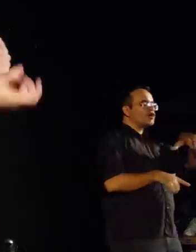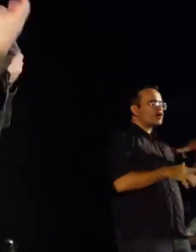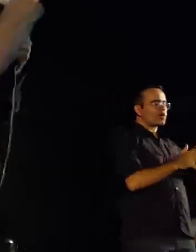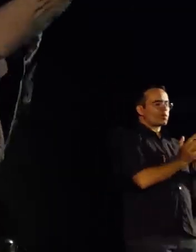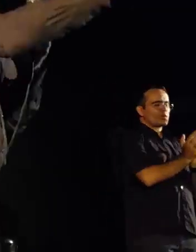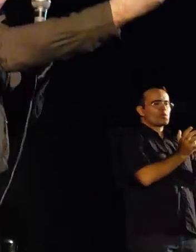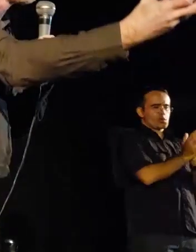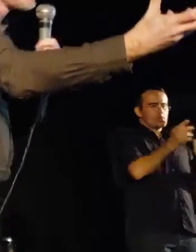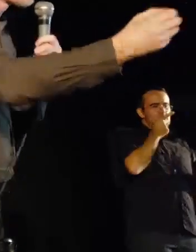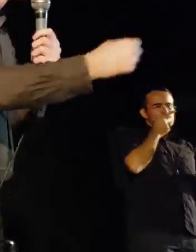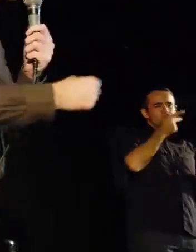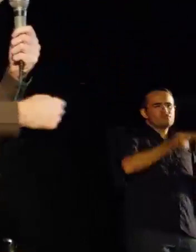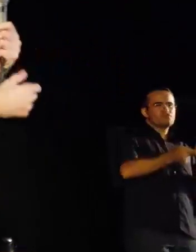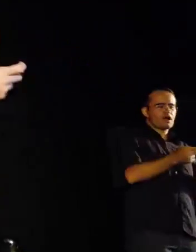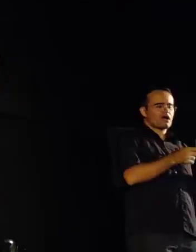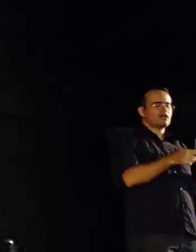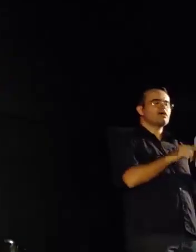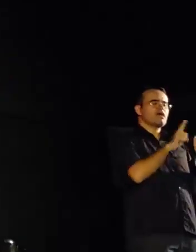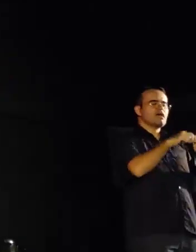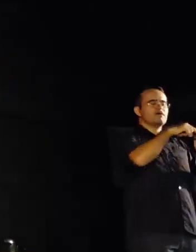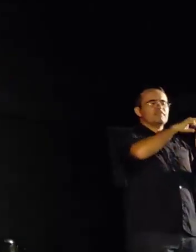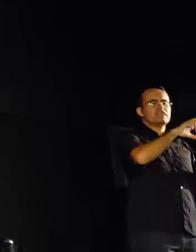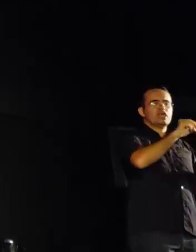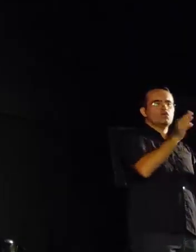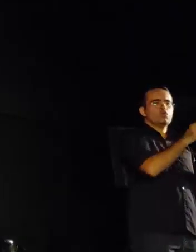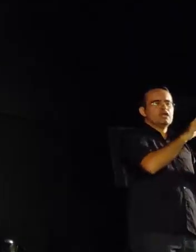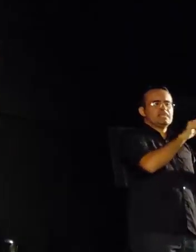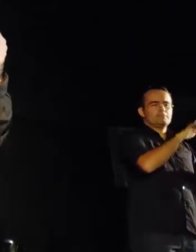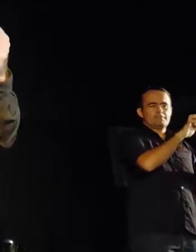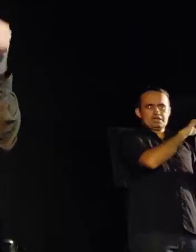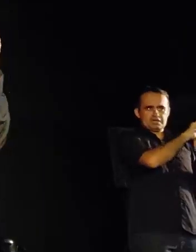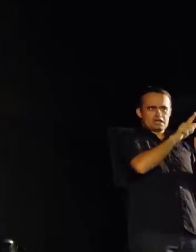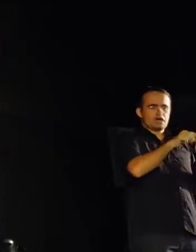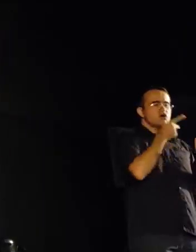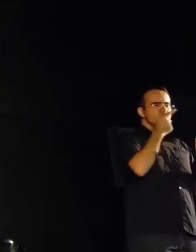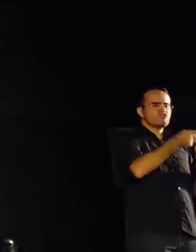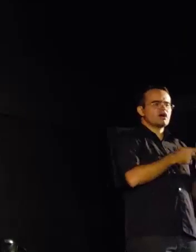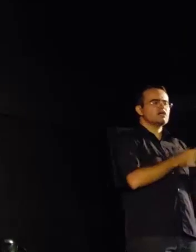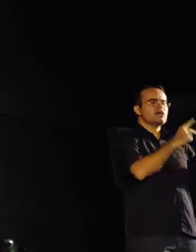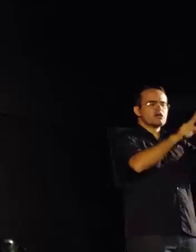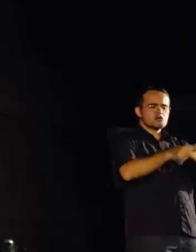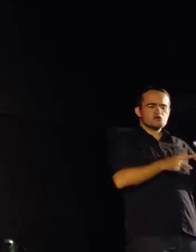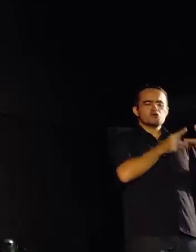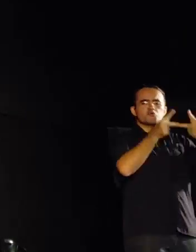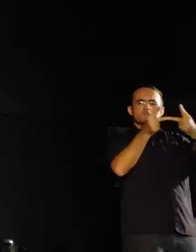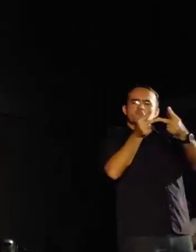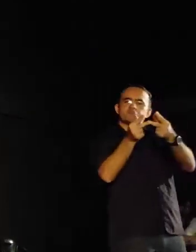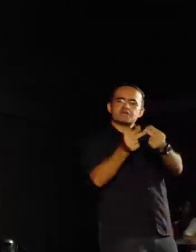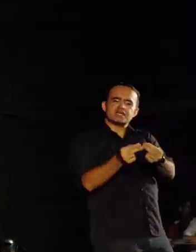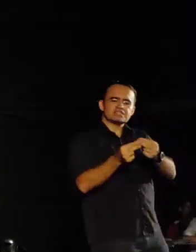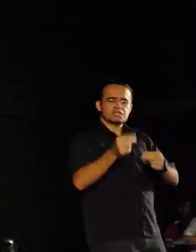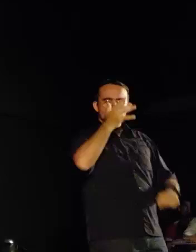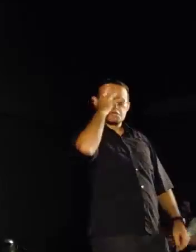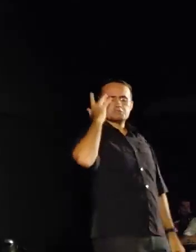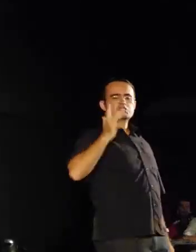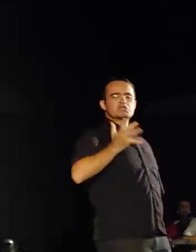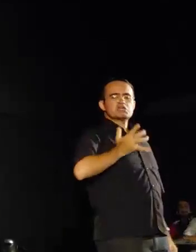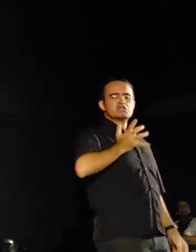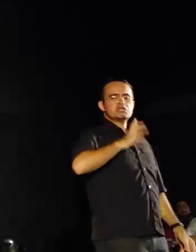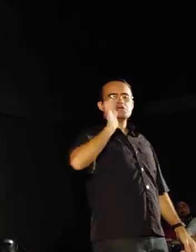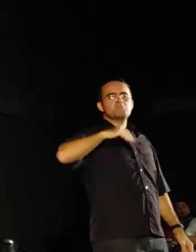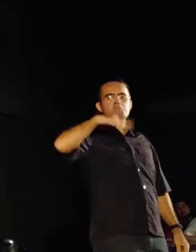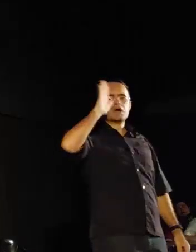é um presente que o Estado dá às classes mais elevadas. Bem, eu venho da Universidade de São Paulo. Minha